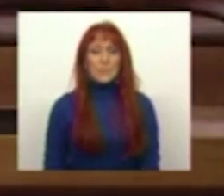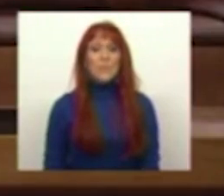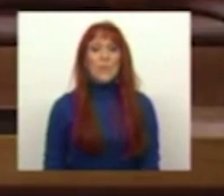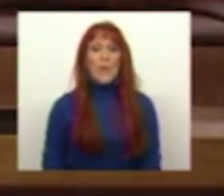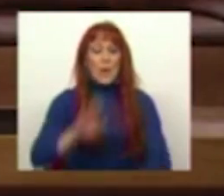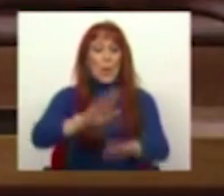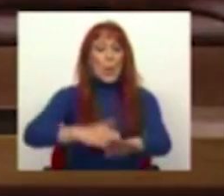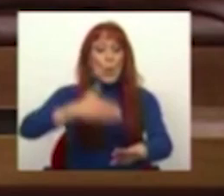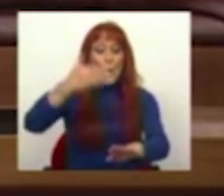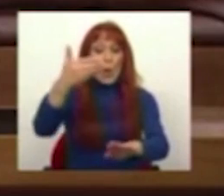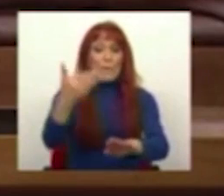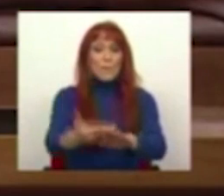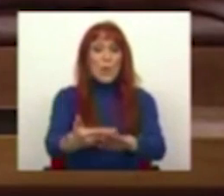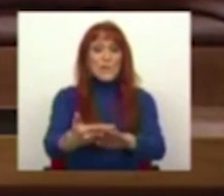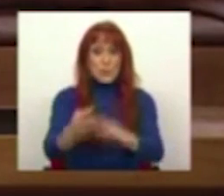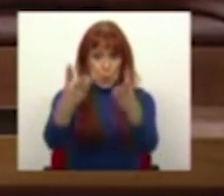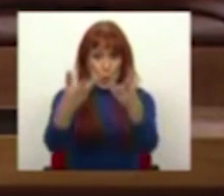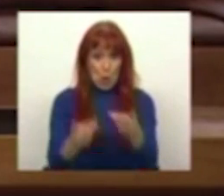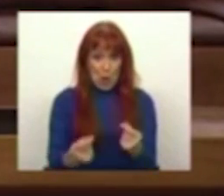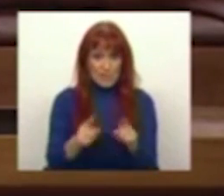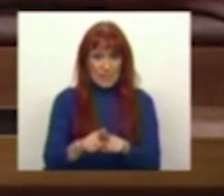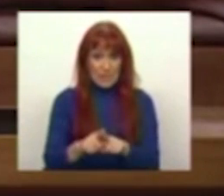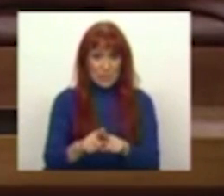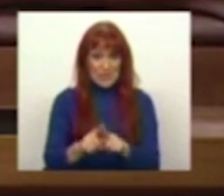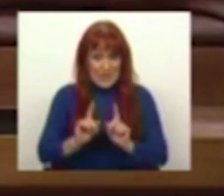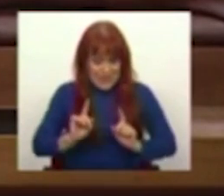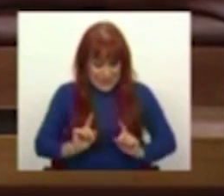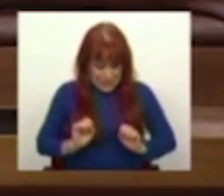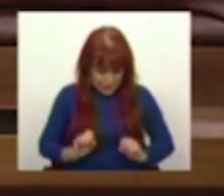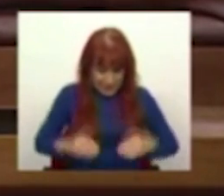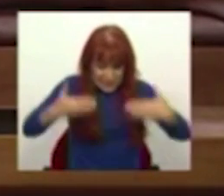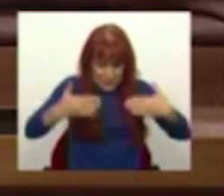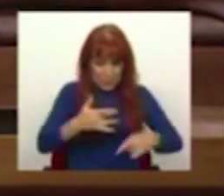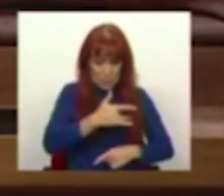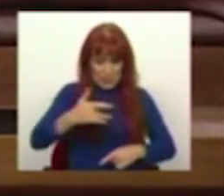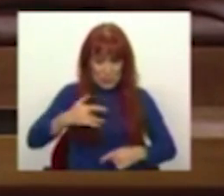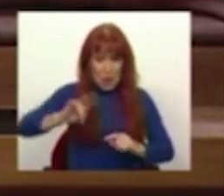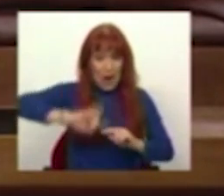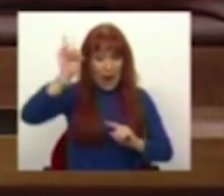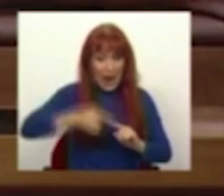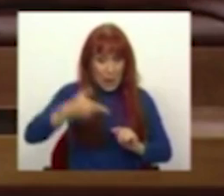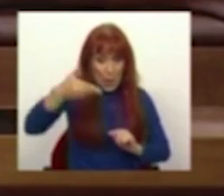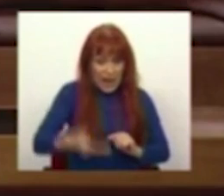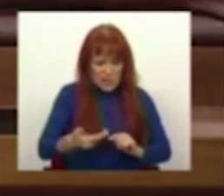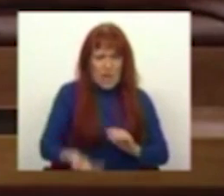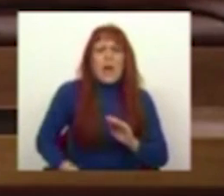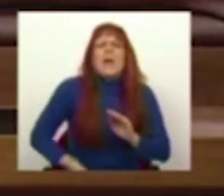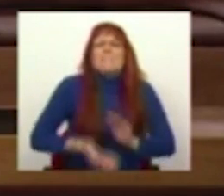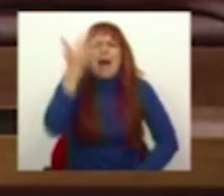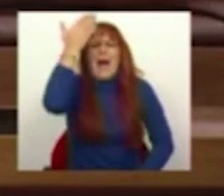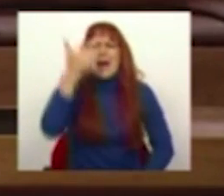O reforço do Orçamento Inicial da Saúde este ano é mais